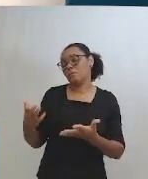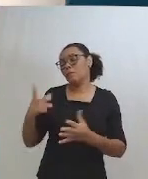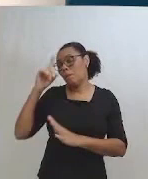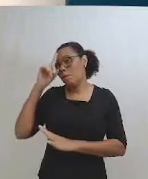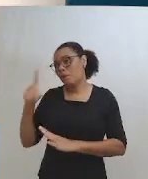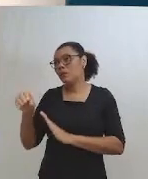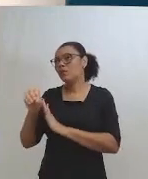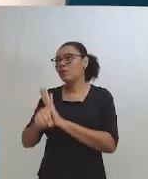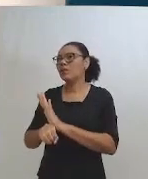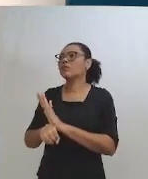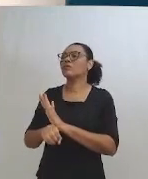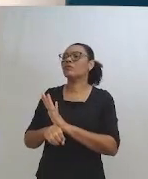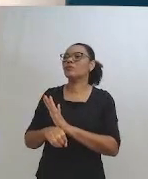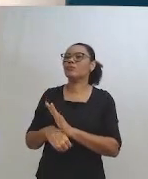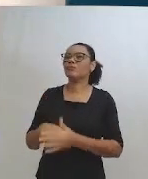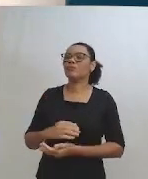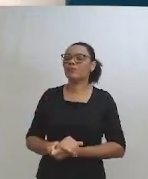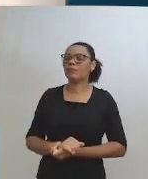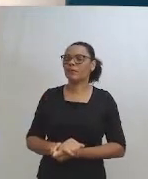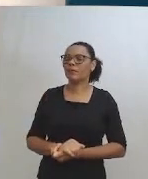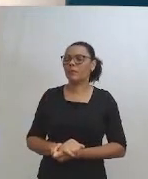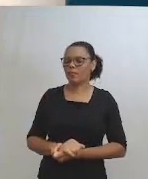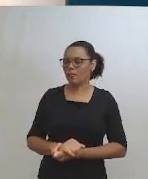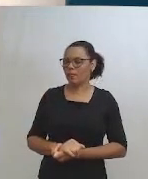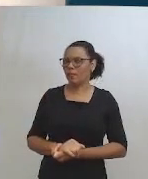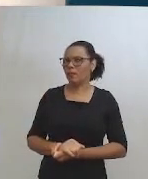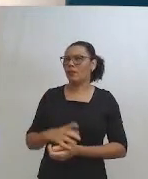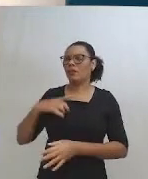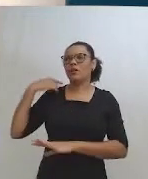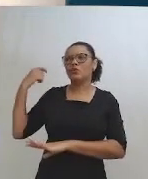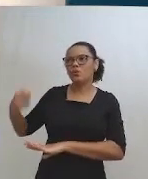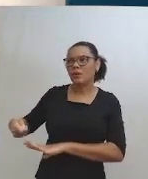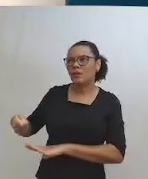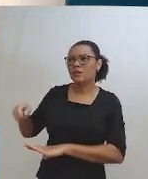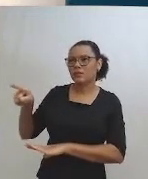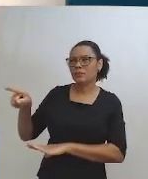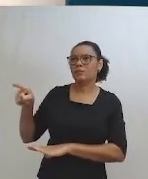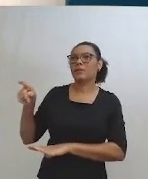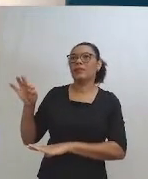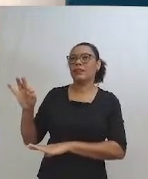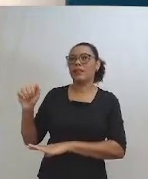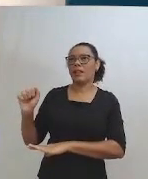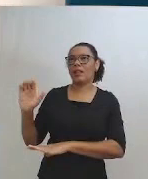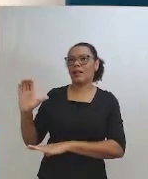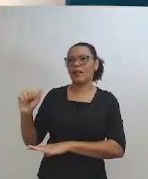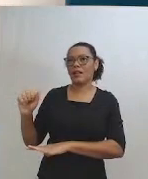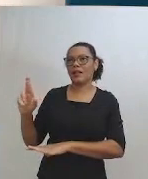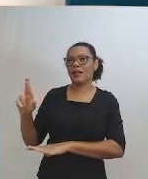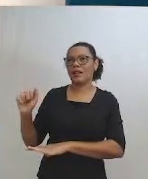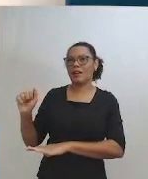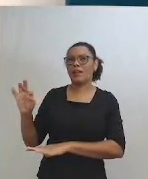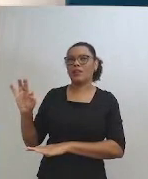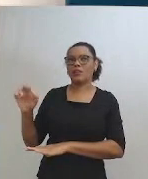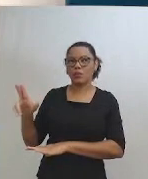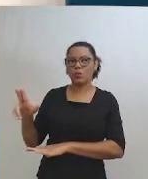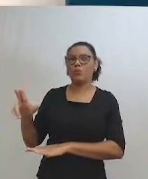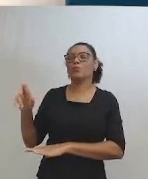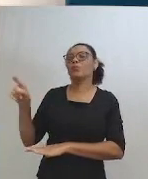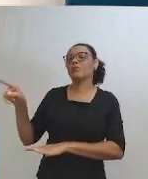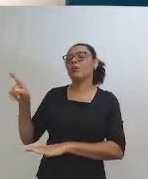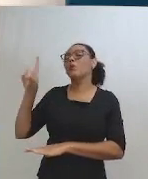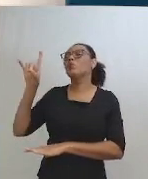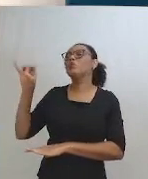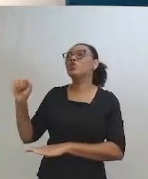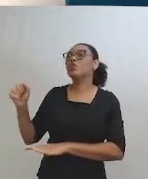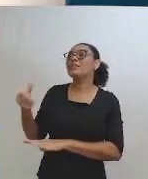juiz da vara única da comarca de Tacaratu designe a data do tribunal de júri para os próximos 60 dias ou, em